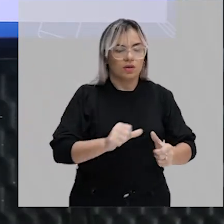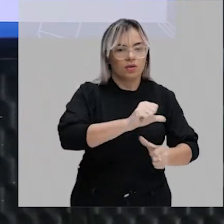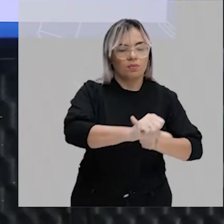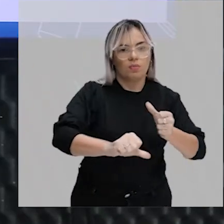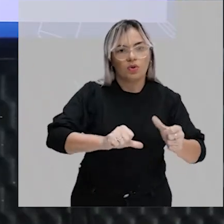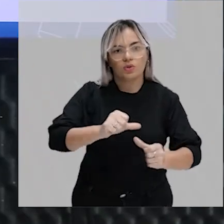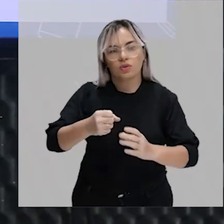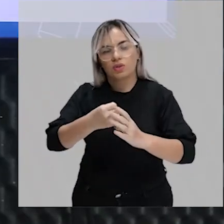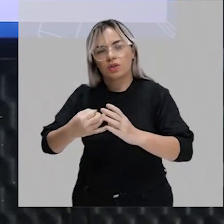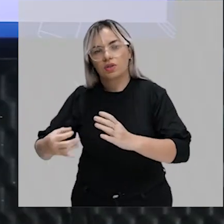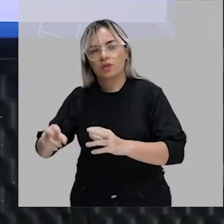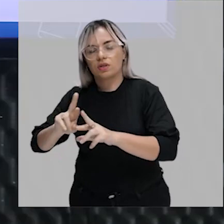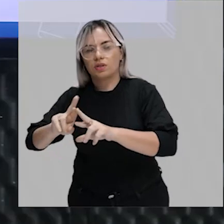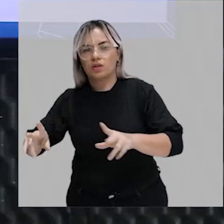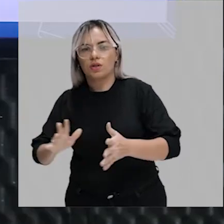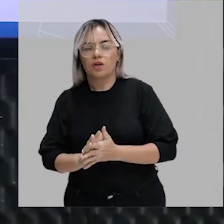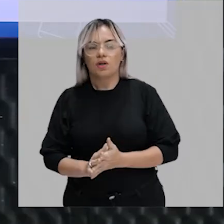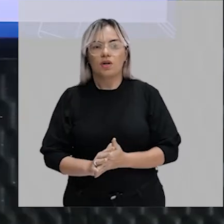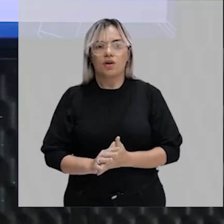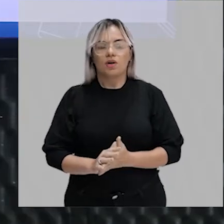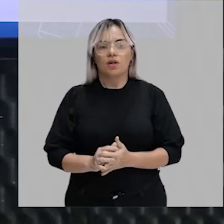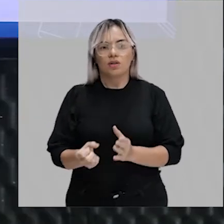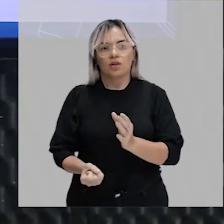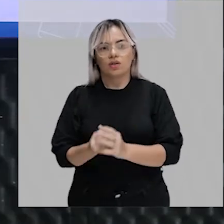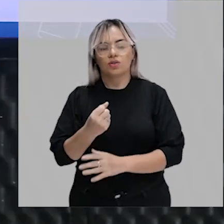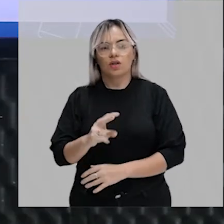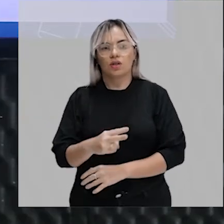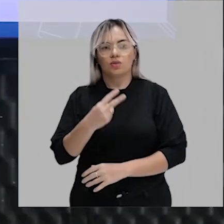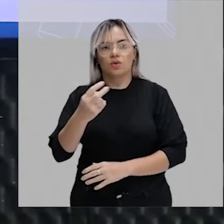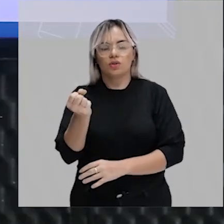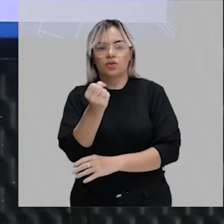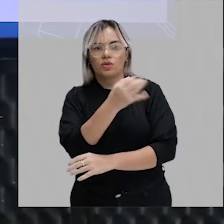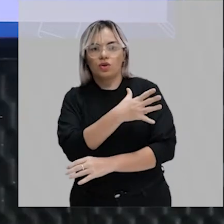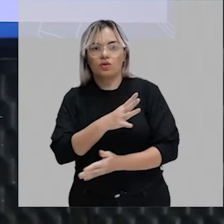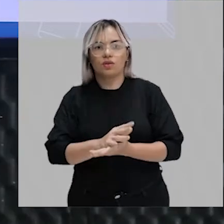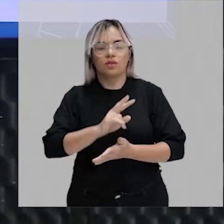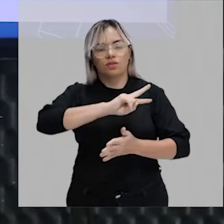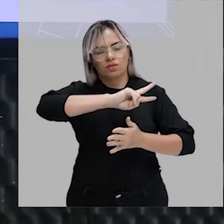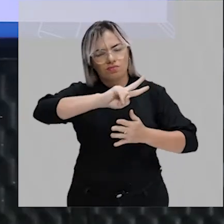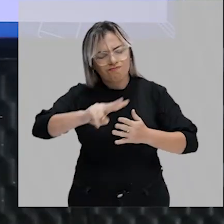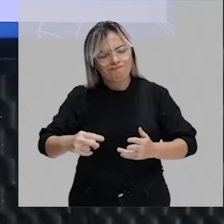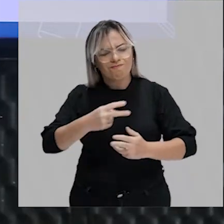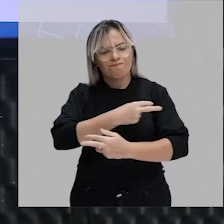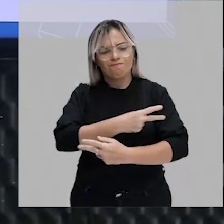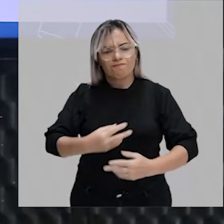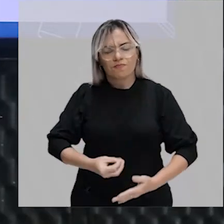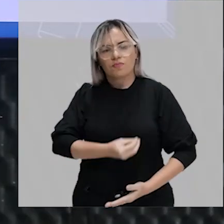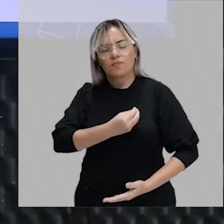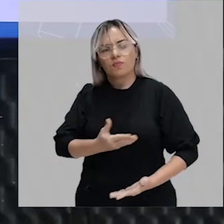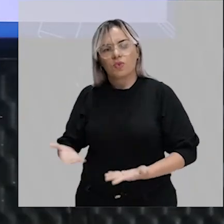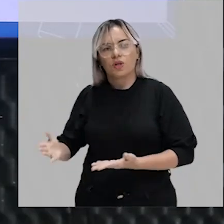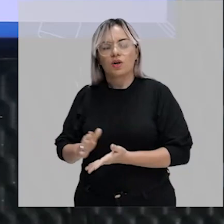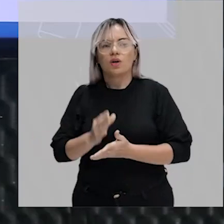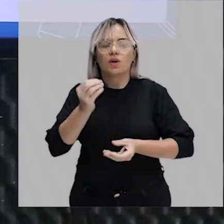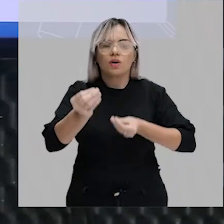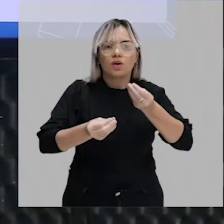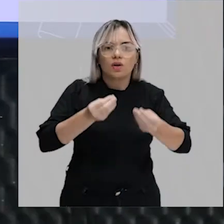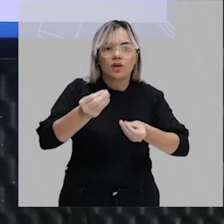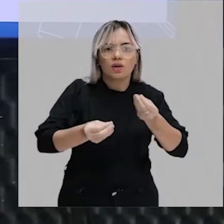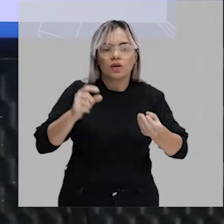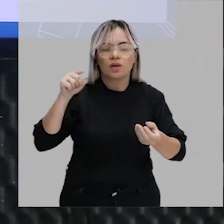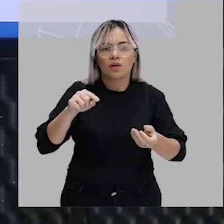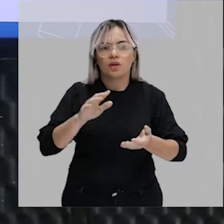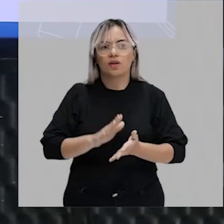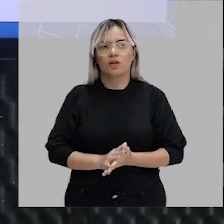que eles formam duas novas espécies, certo? E como é que eu sei que essas duas novas espécies realmente são